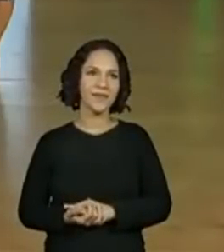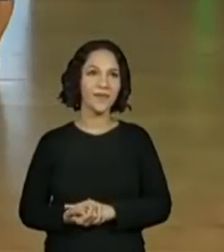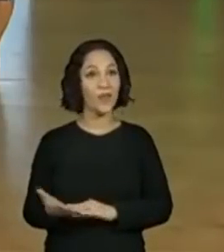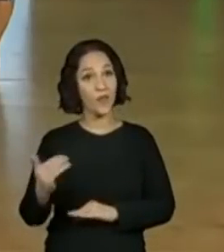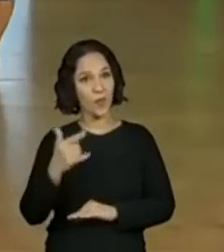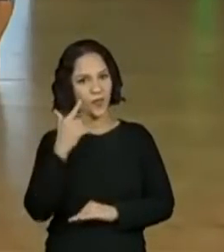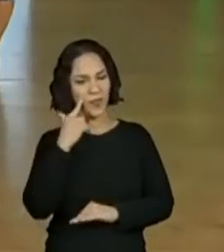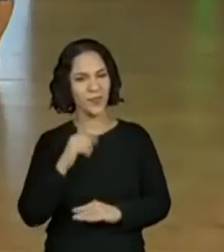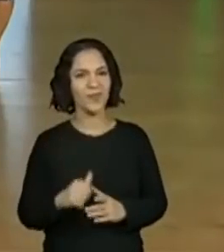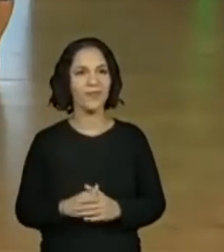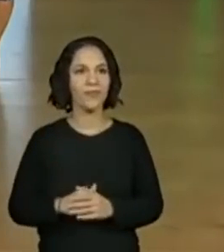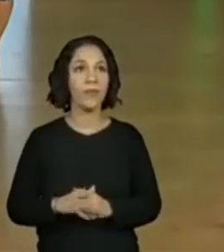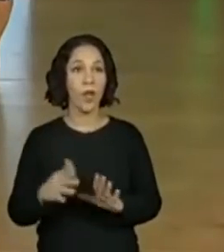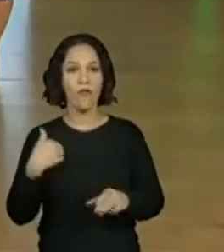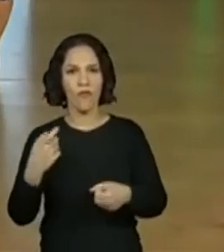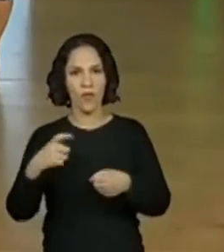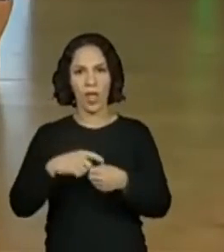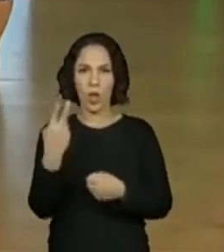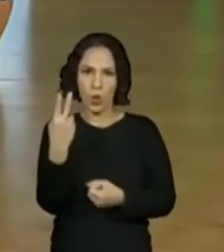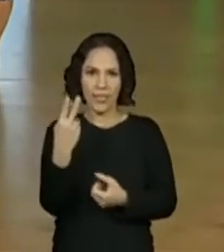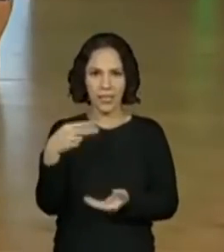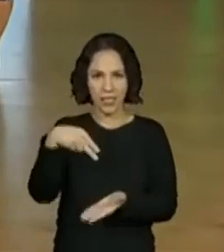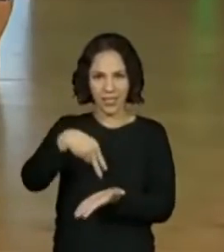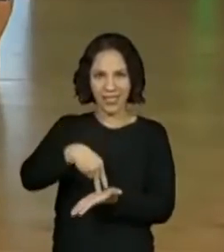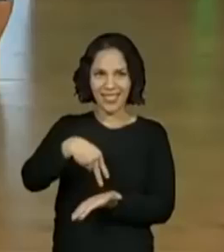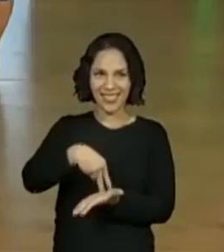Vamos lá. Eu vou voltar para dois pés também.